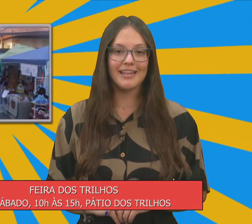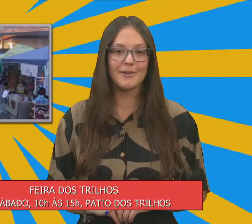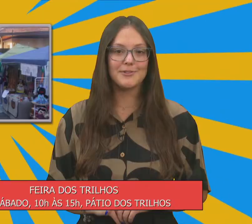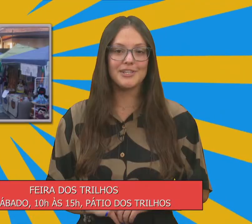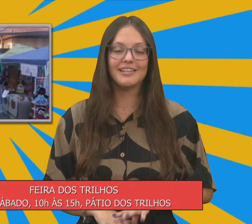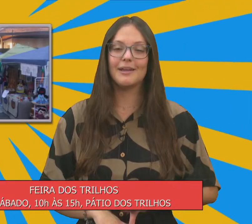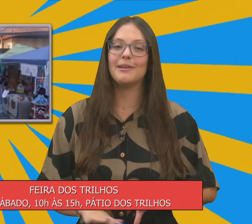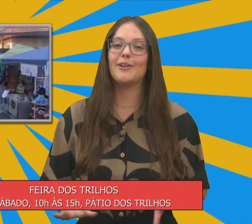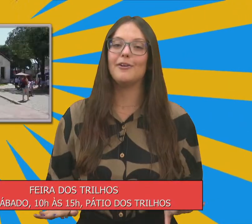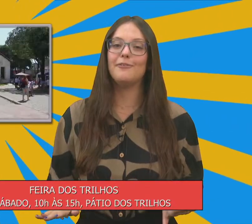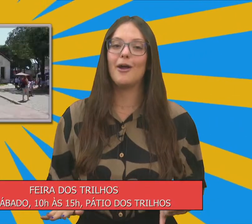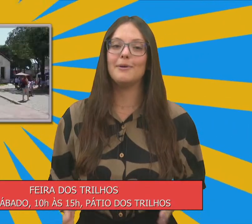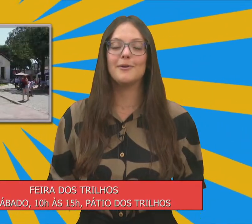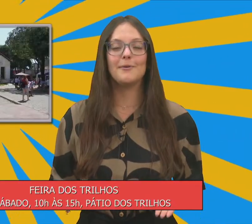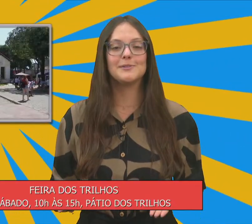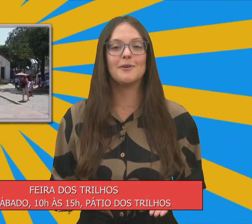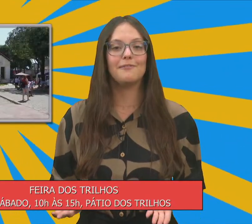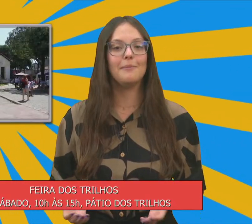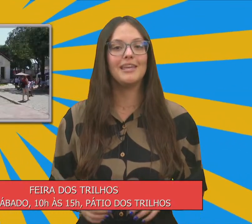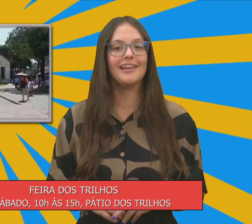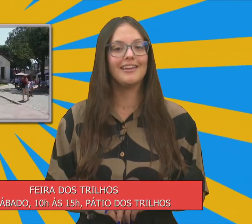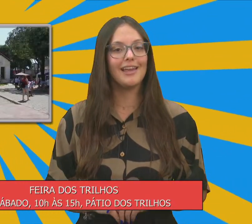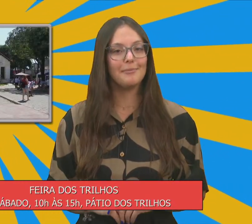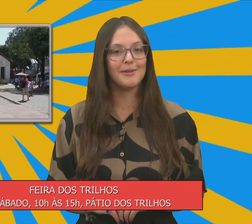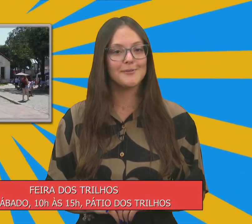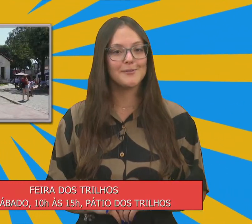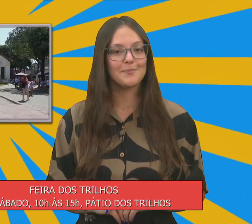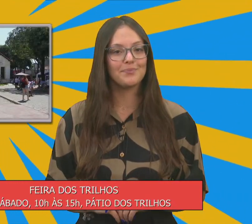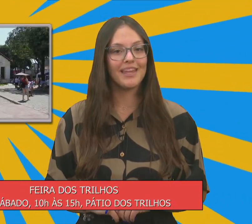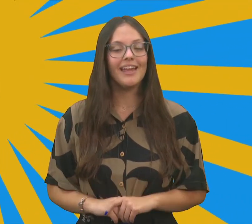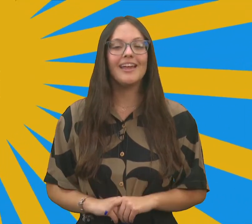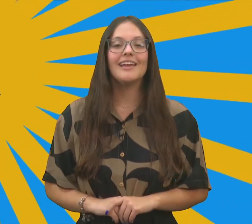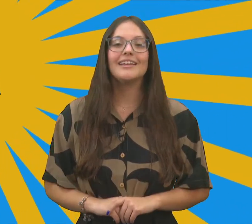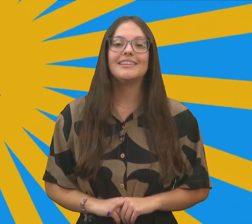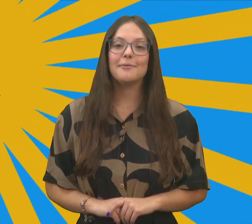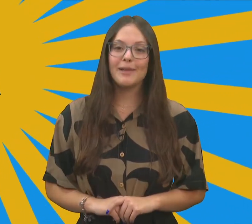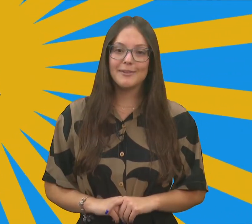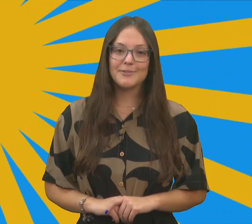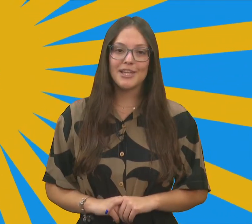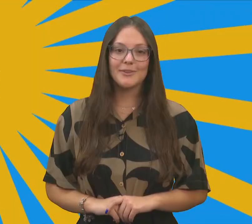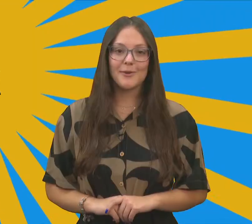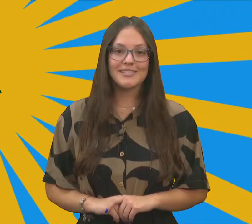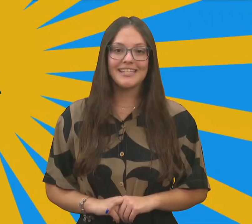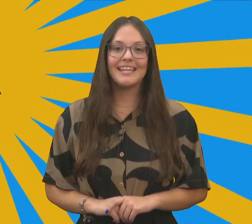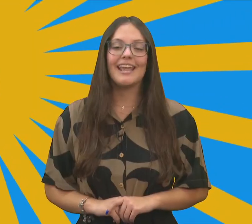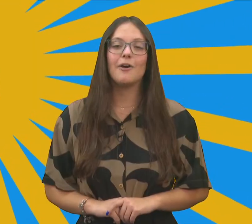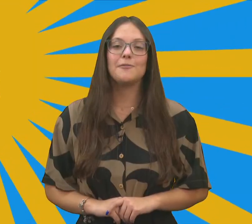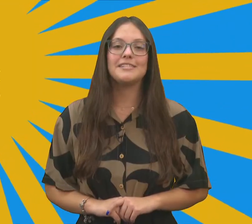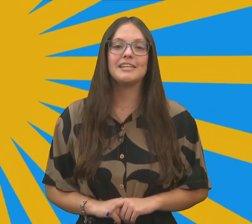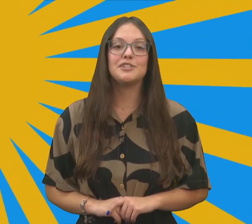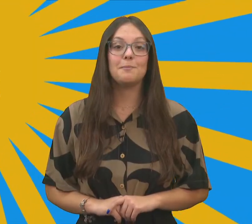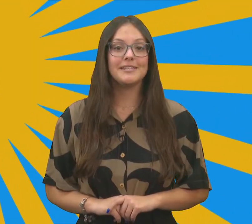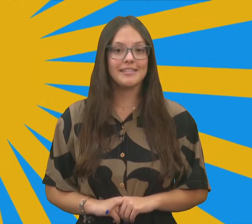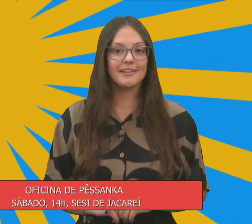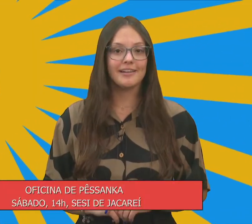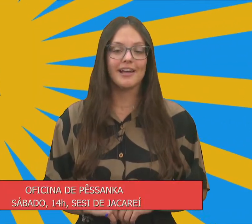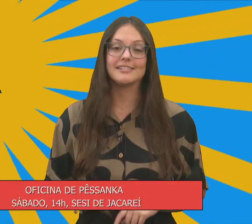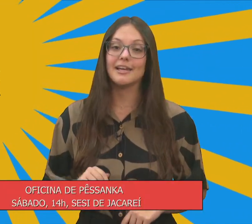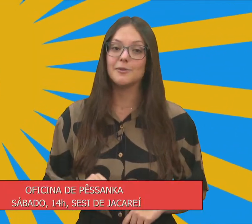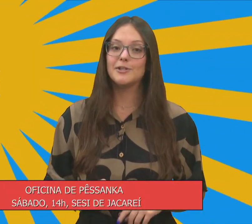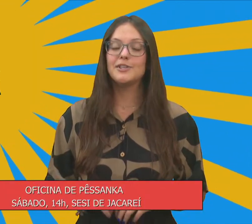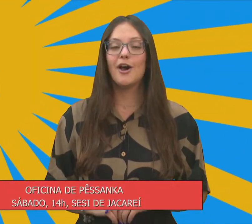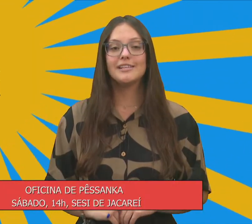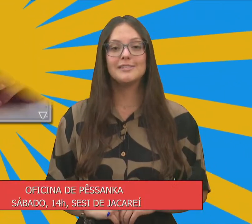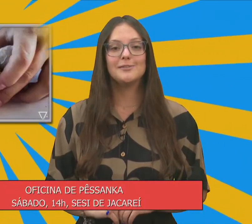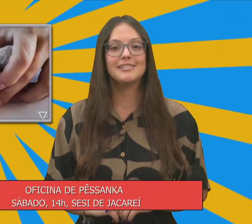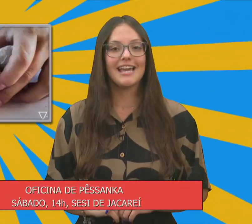poderá aproveitar o dia da melhor forma com a sua família e amigos. Também no dia 12, terá a oficina de peçanca,